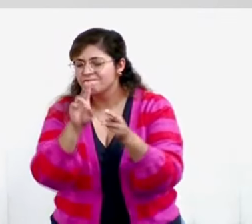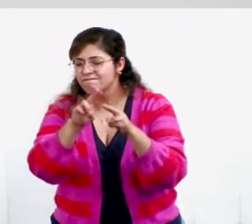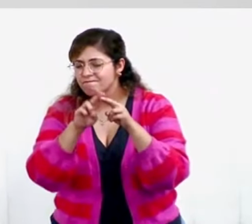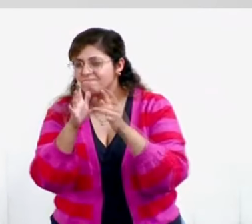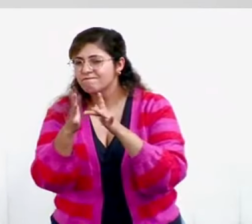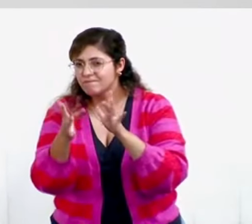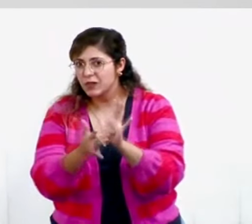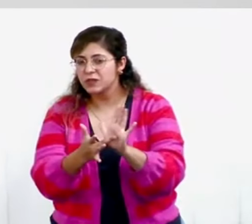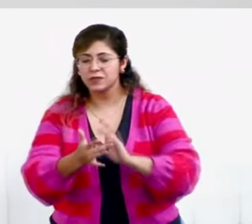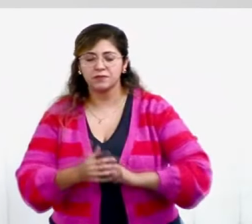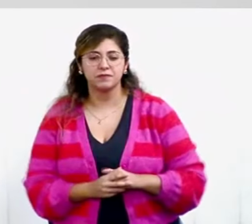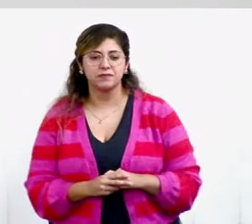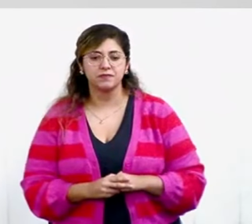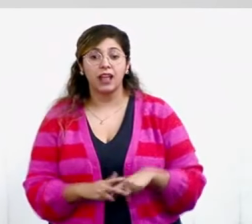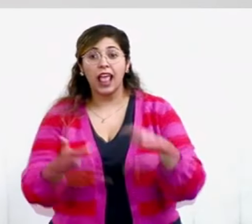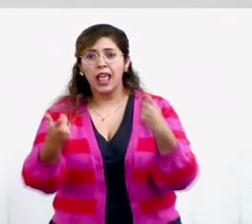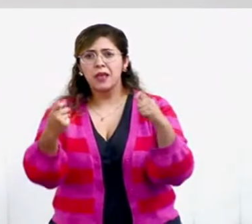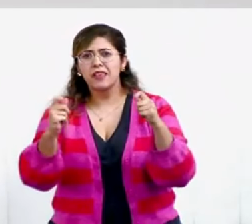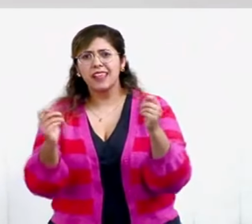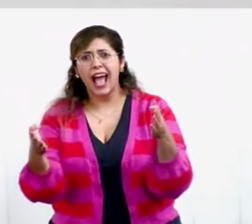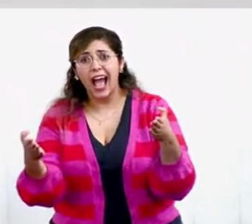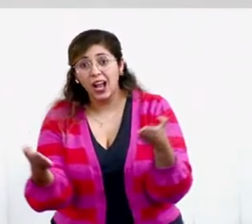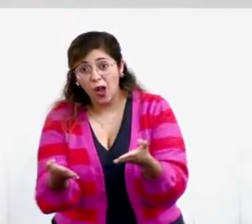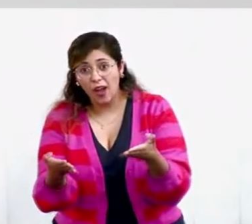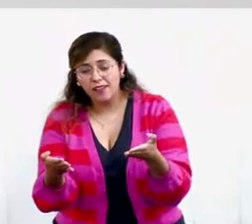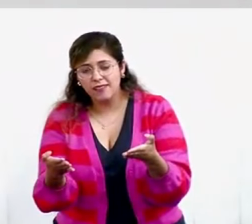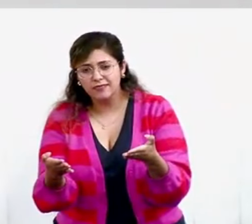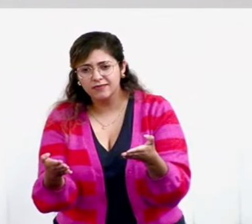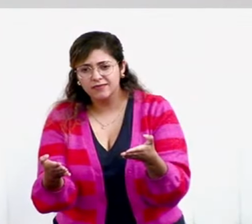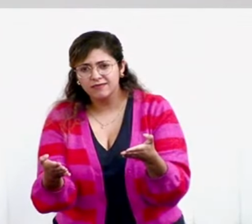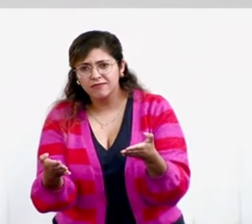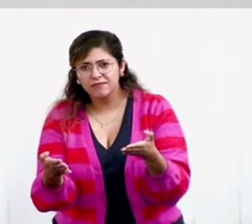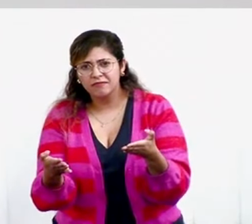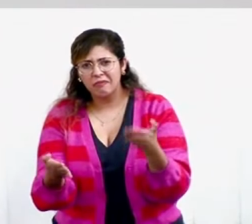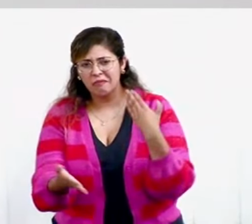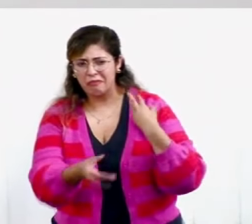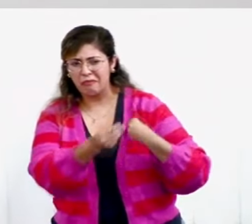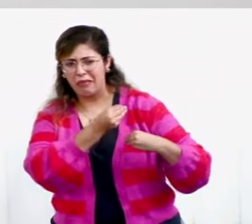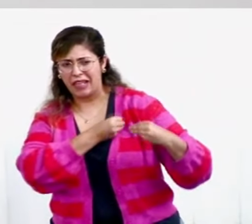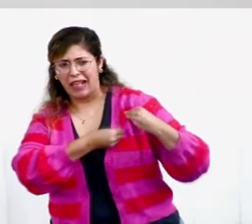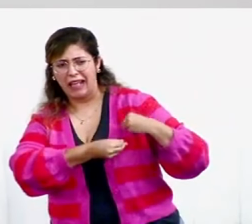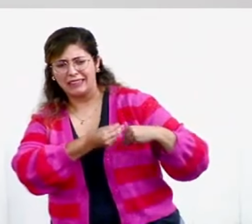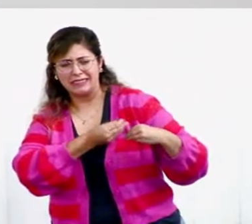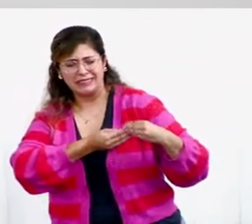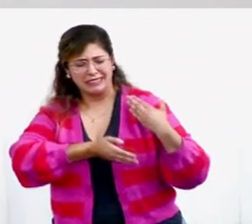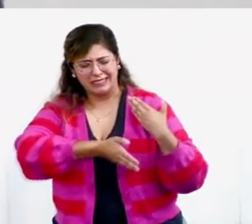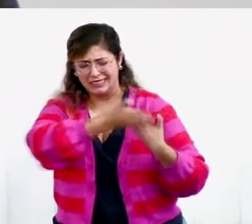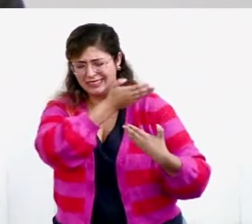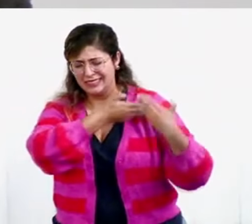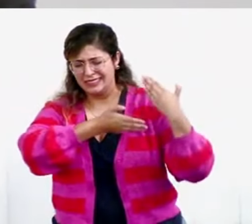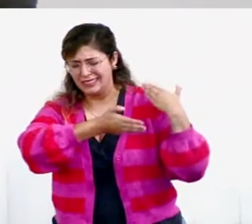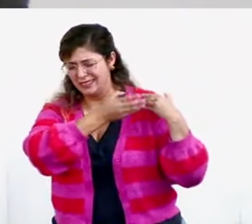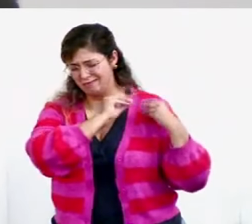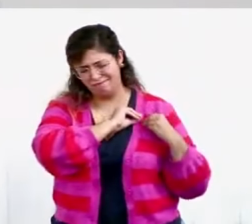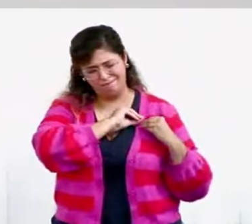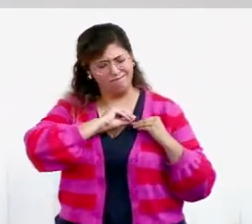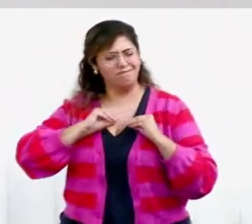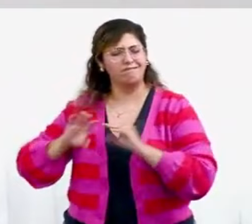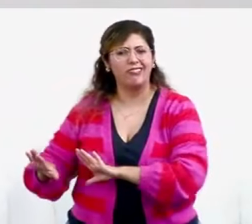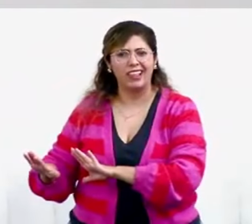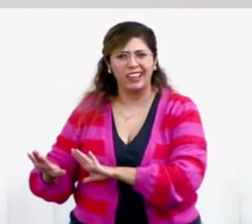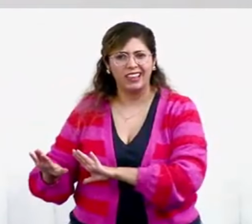Agora, vocês precisam então deixar o trato passado, despindo-se do velho homem,